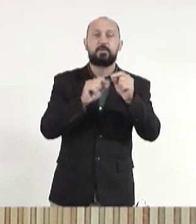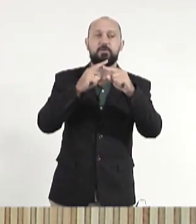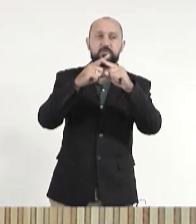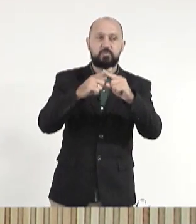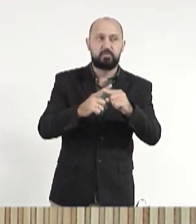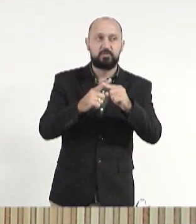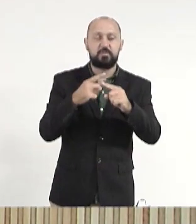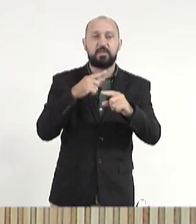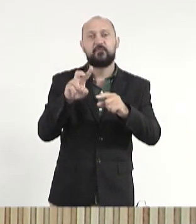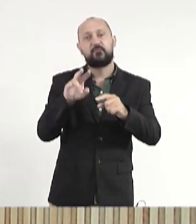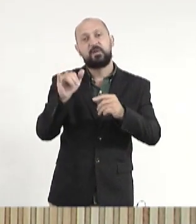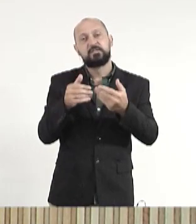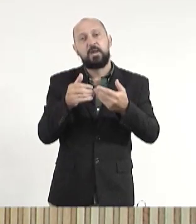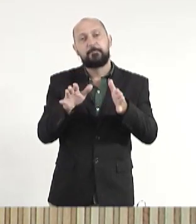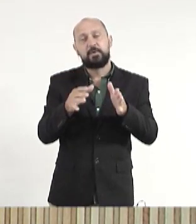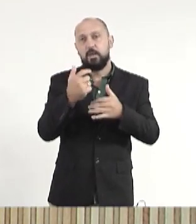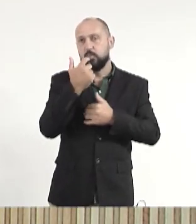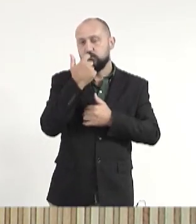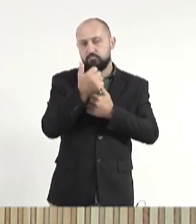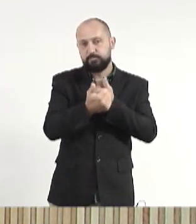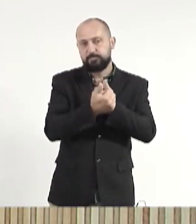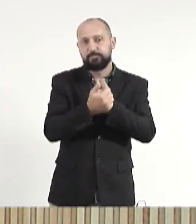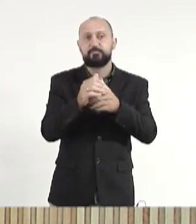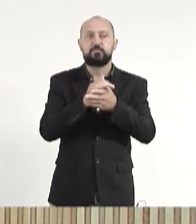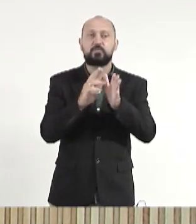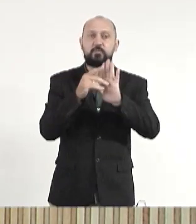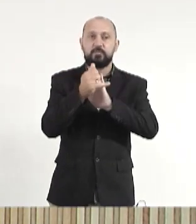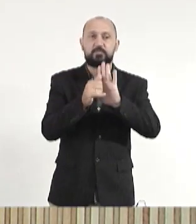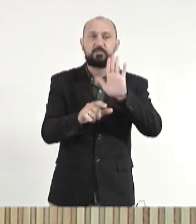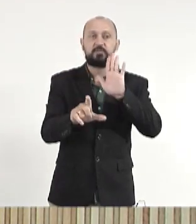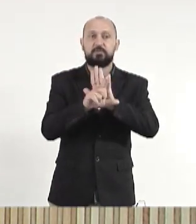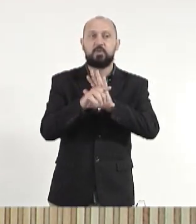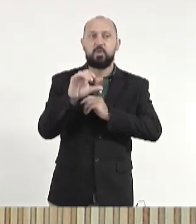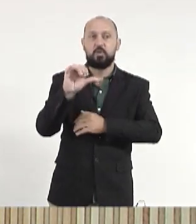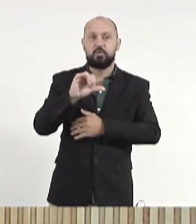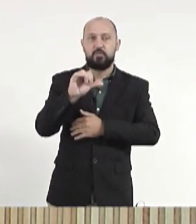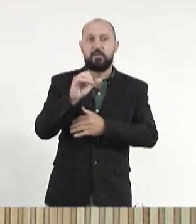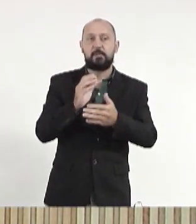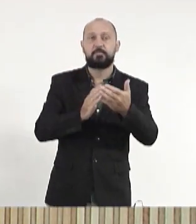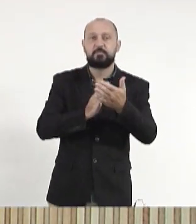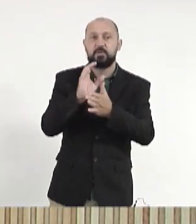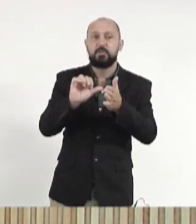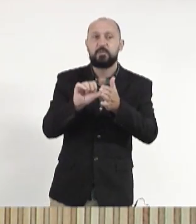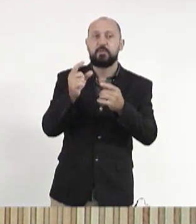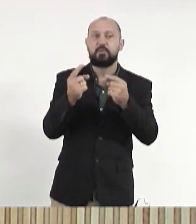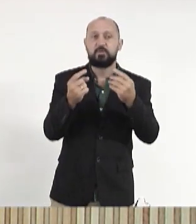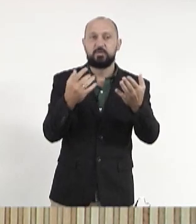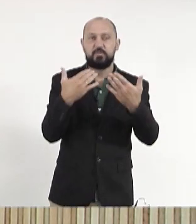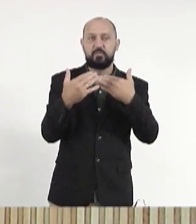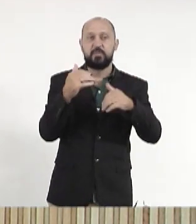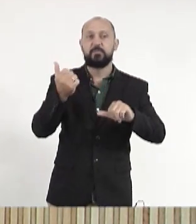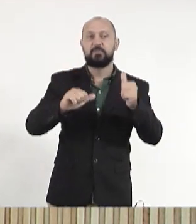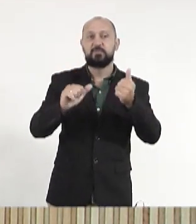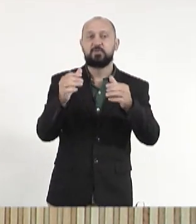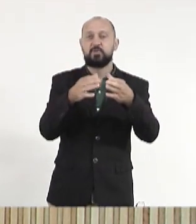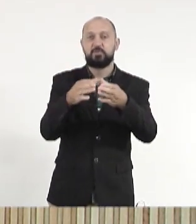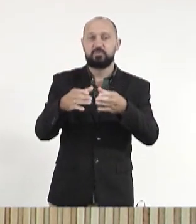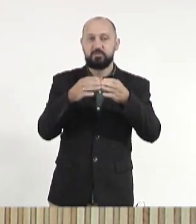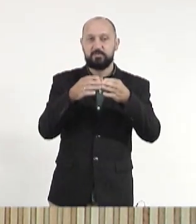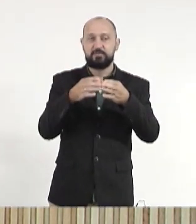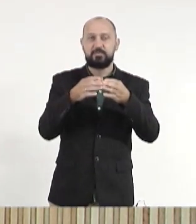concurso, para esse certame que deve ser aberto em breve. Projeto de lei complementar de número 9, então aprovado em primeira discussão, vai para análise das comissões